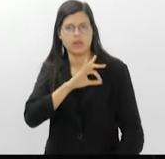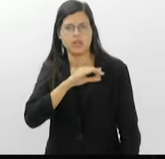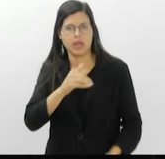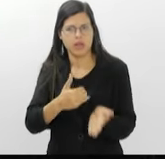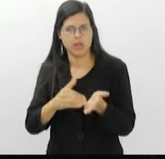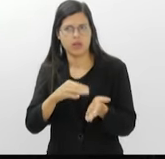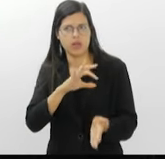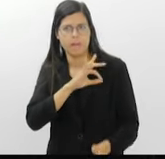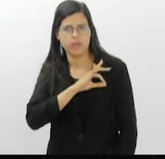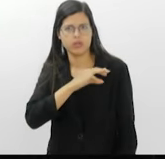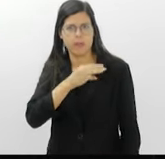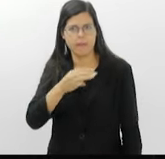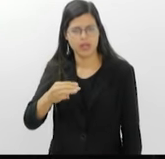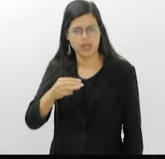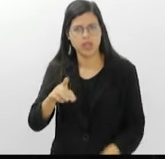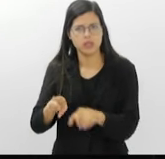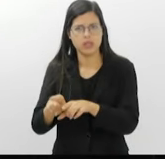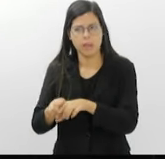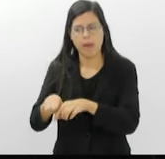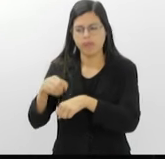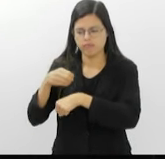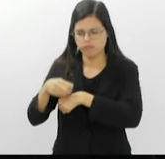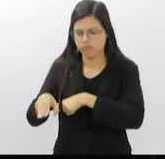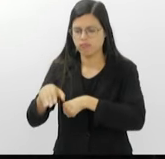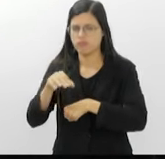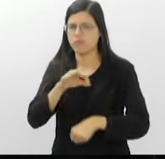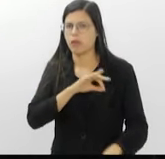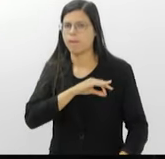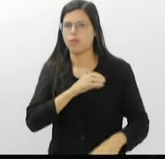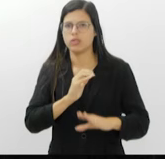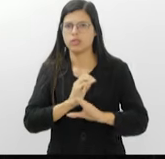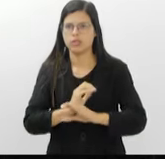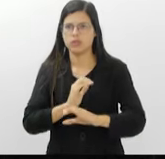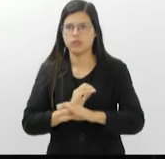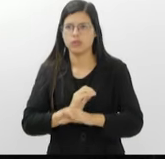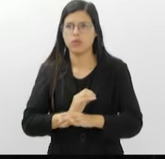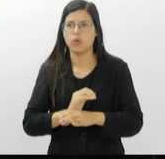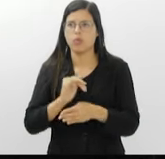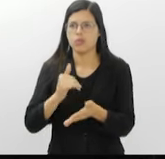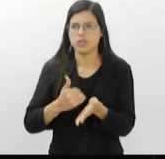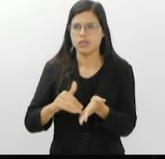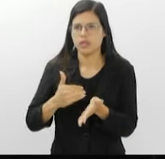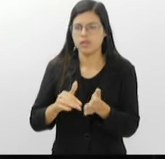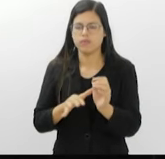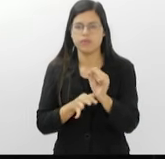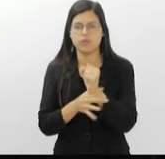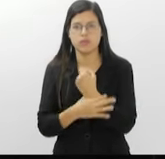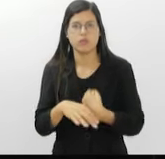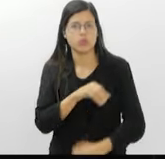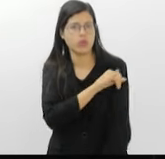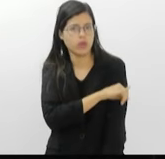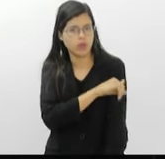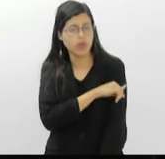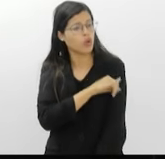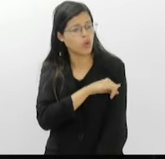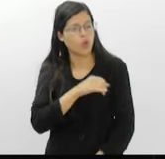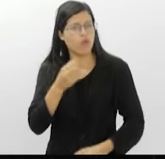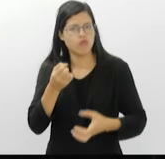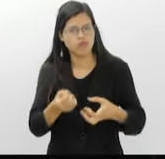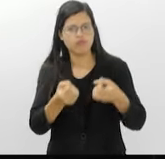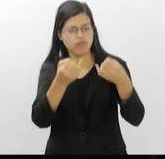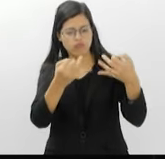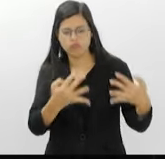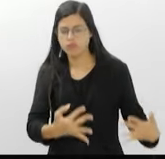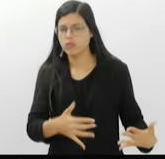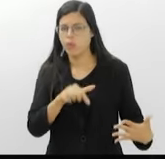vou levar o secretário da Polícia Civil, vou levar o secretário de Segurança do Estado do Rio de Janeiro essas questões, porque nós não podemos